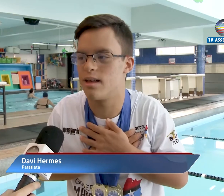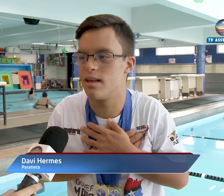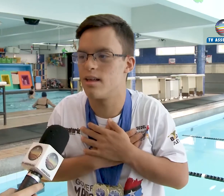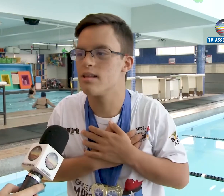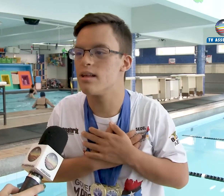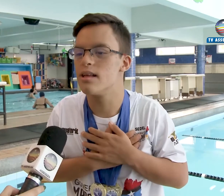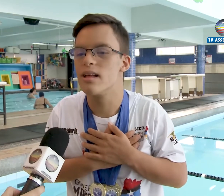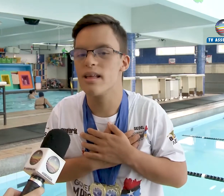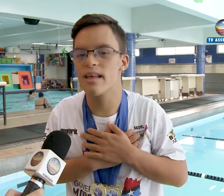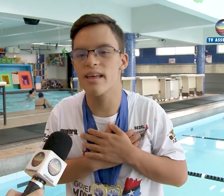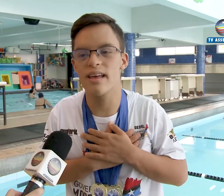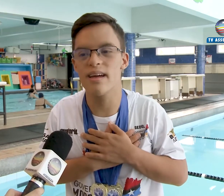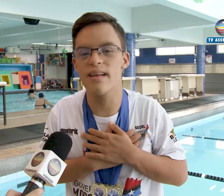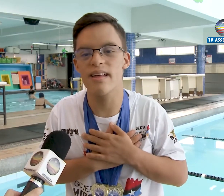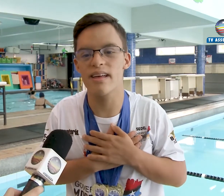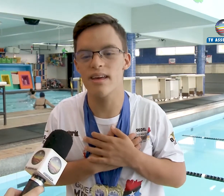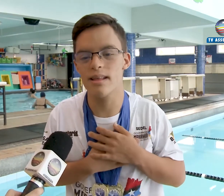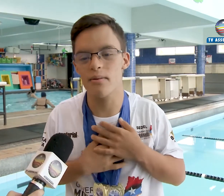história.